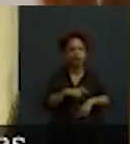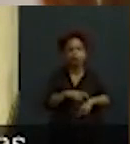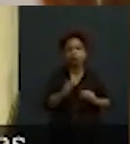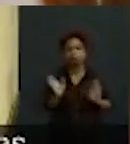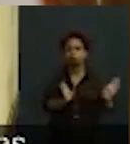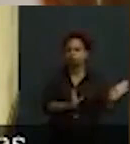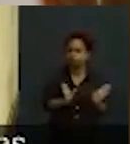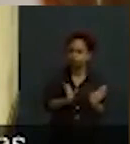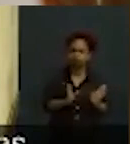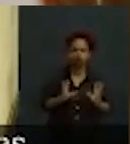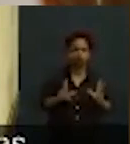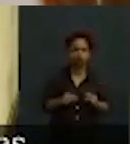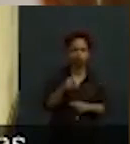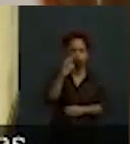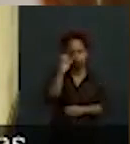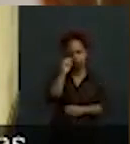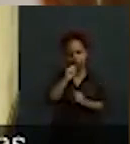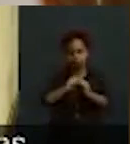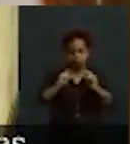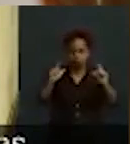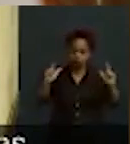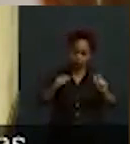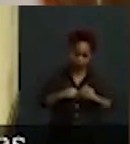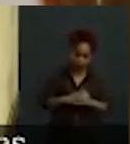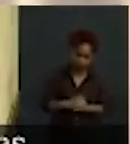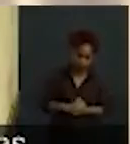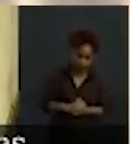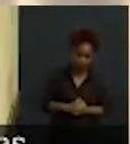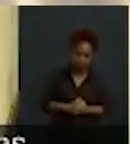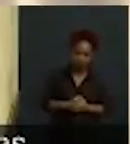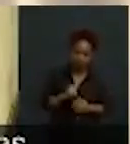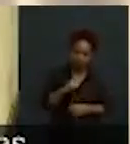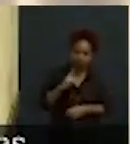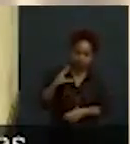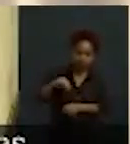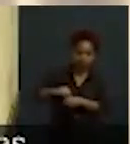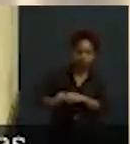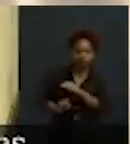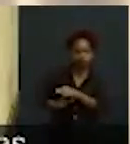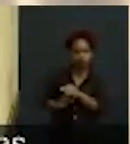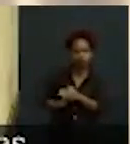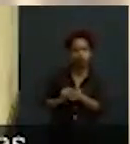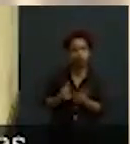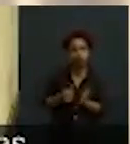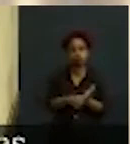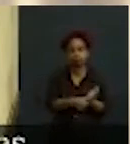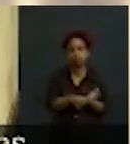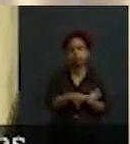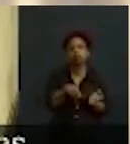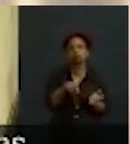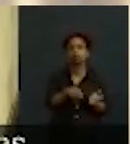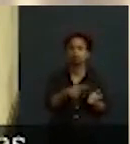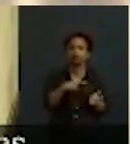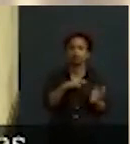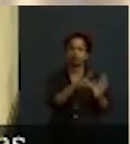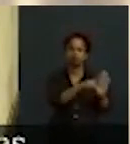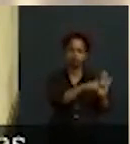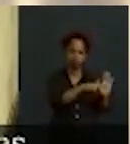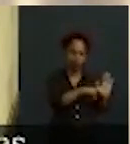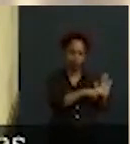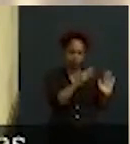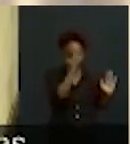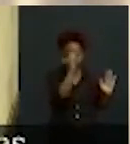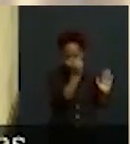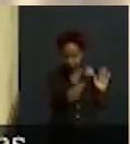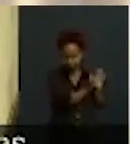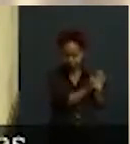do ano, dormindo ou acordado. Uma instituição onde seus membros valorizam as normas,